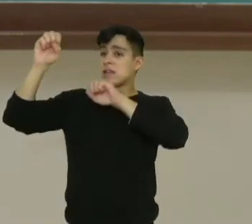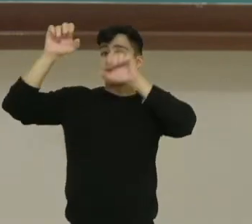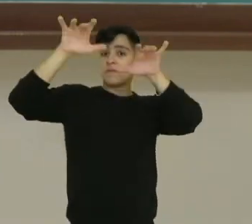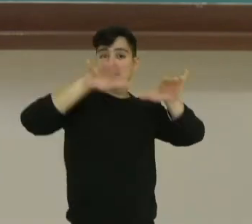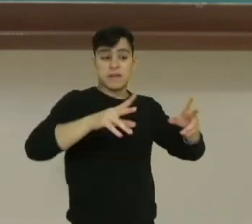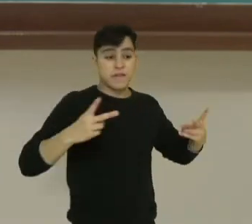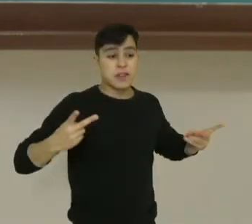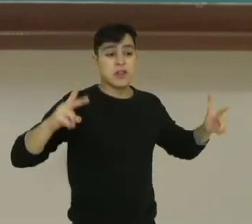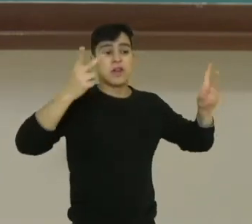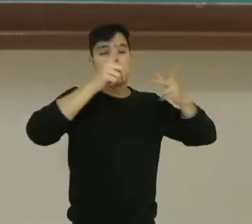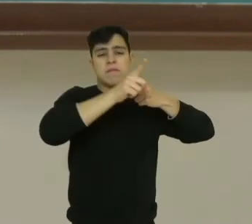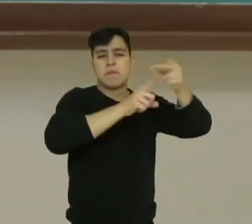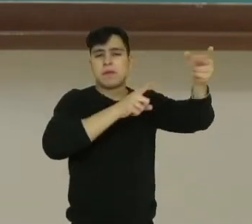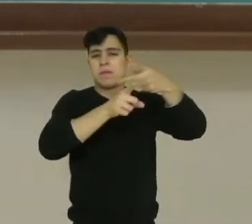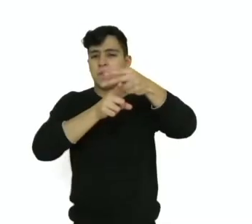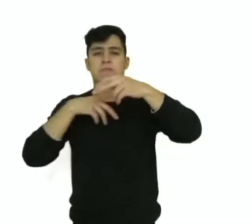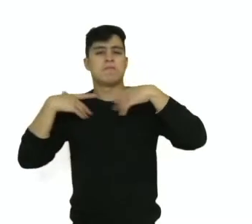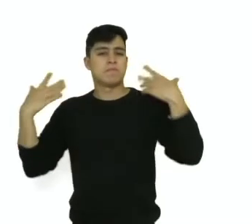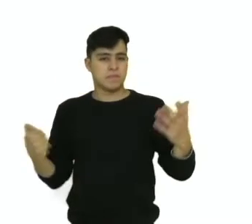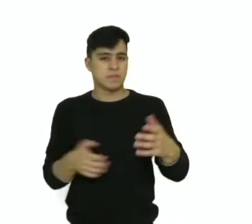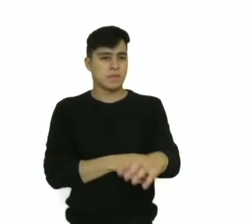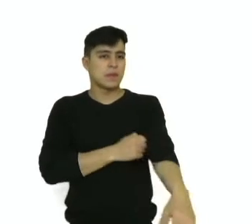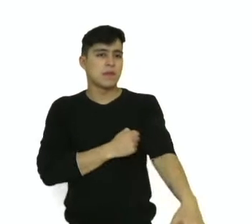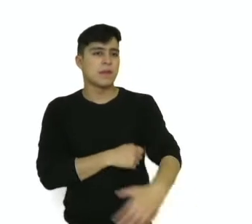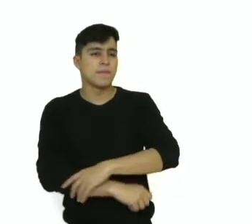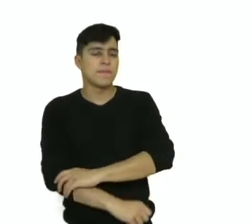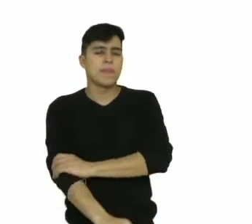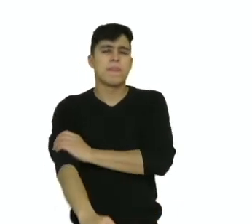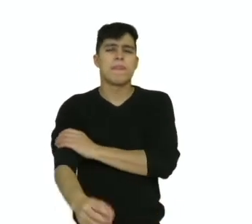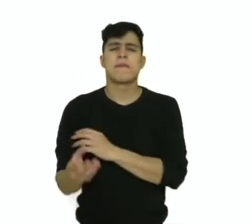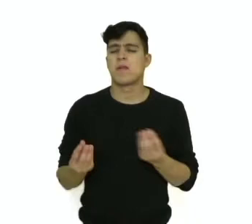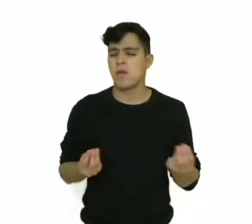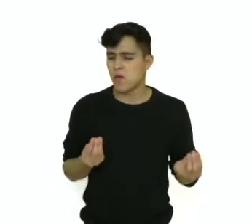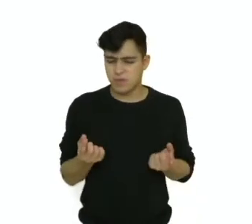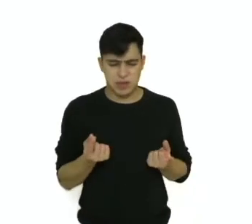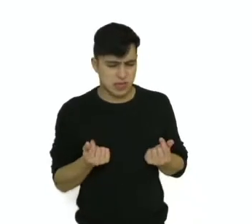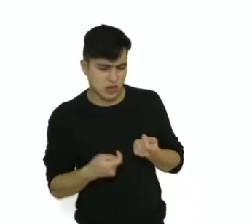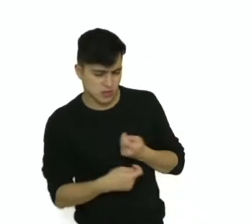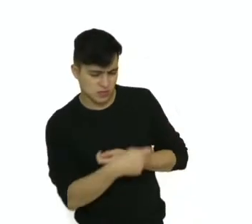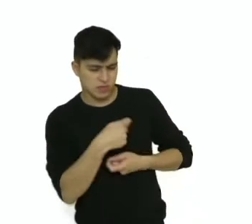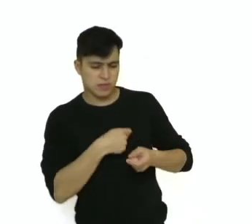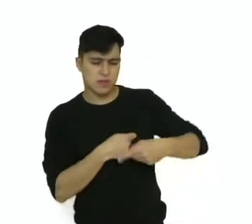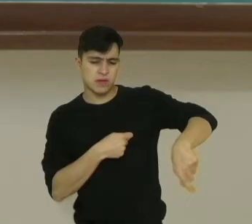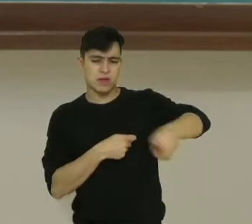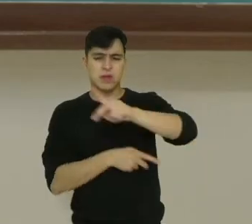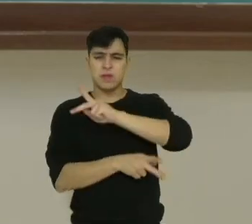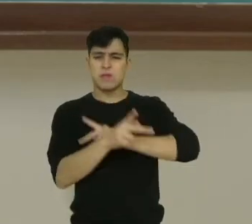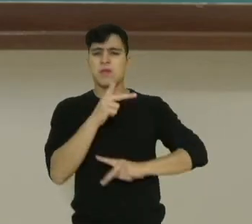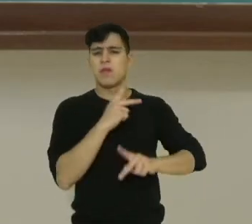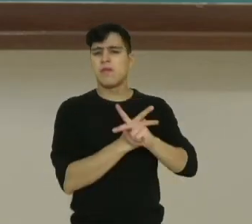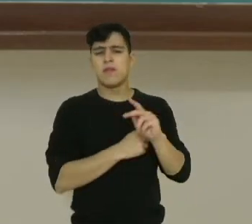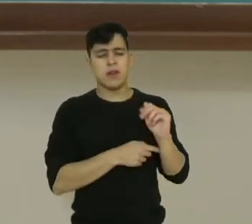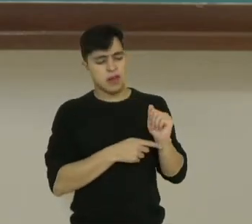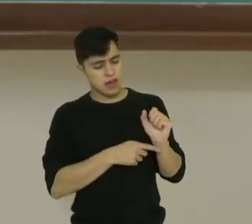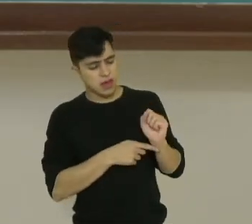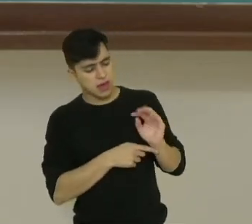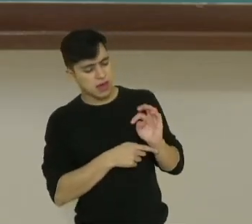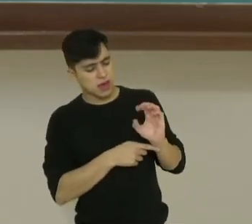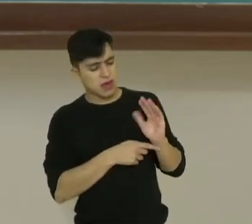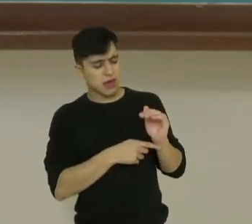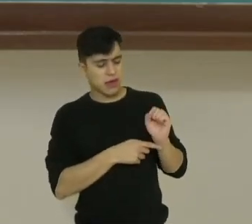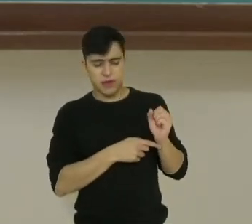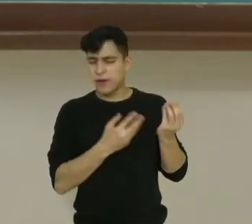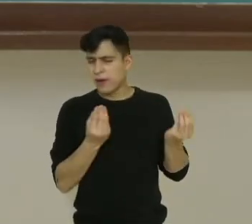em guerras, enfim, né? E a economia. Como era a economia asteca? Já que estamos falando de uma sociedade desenvolvida